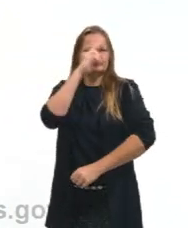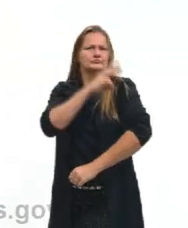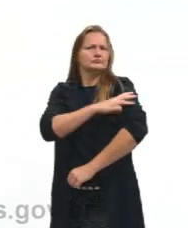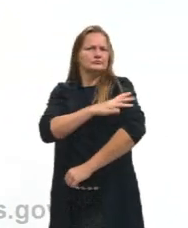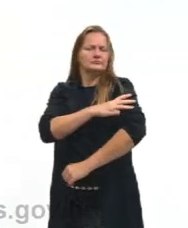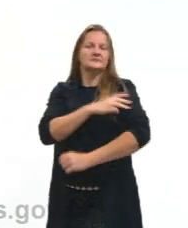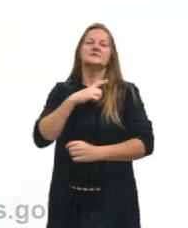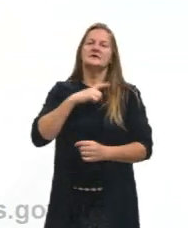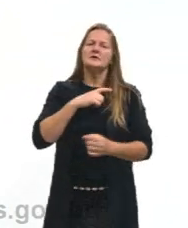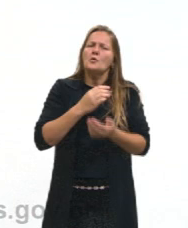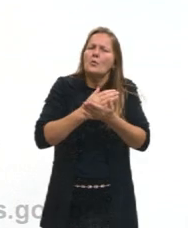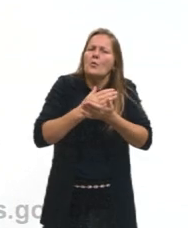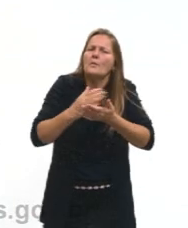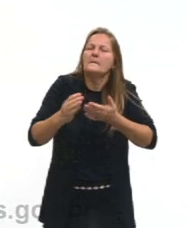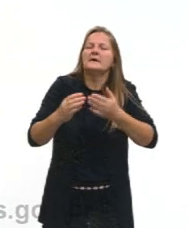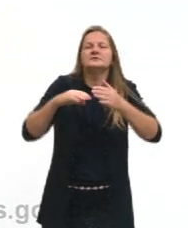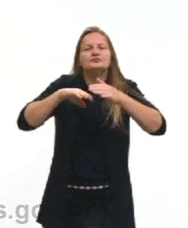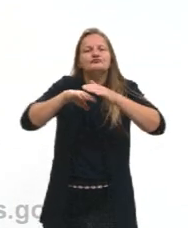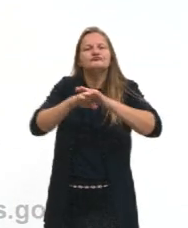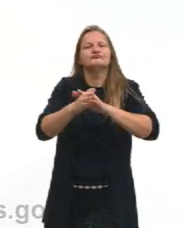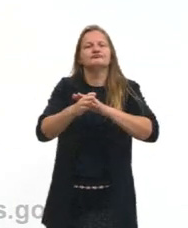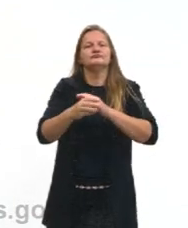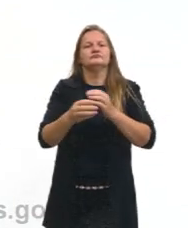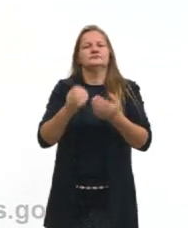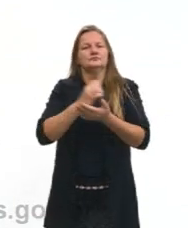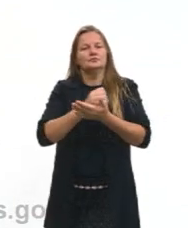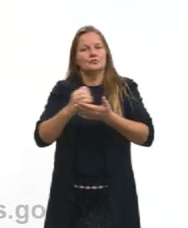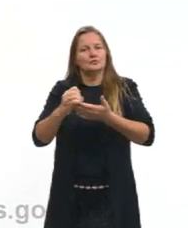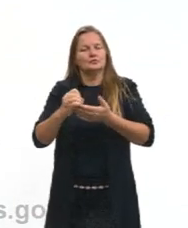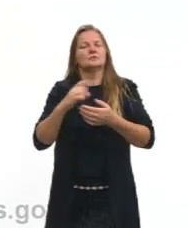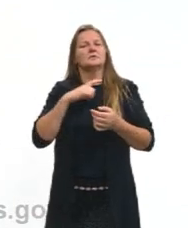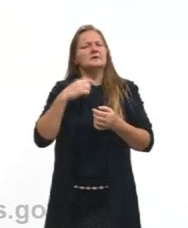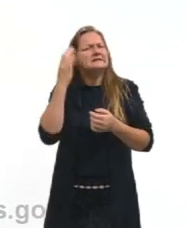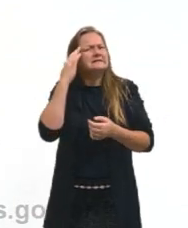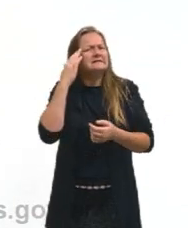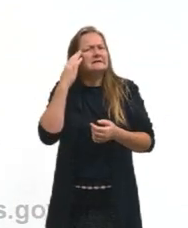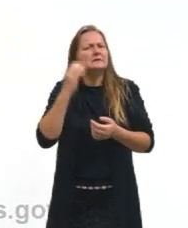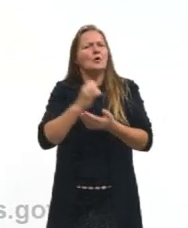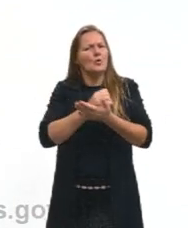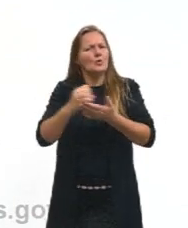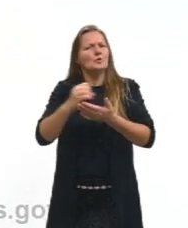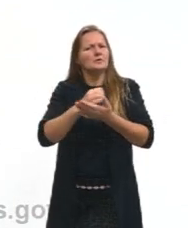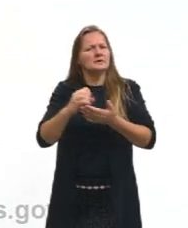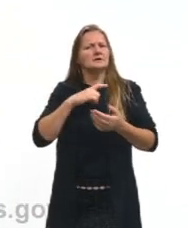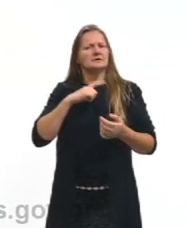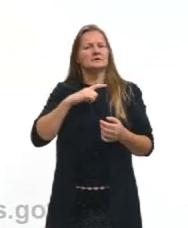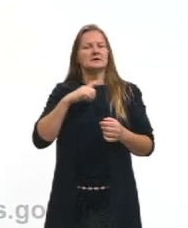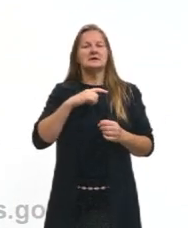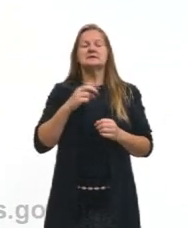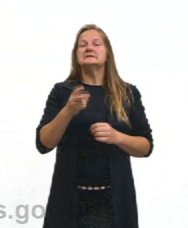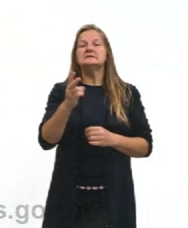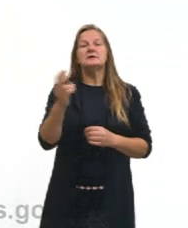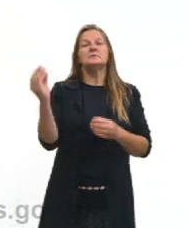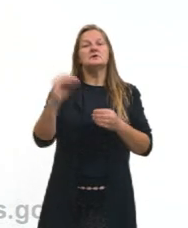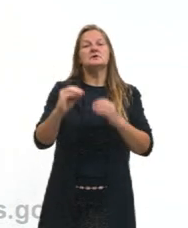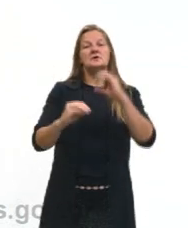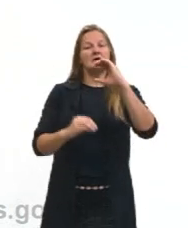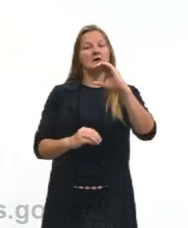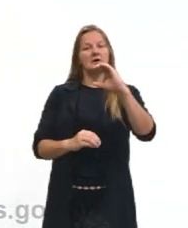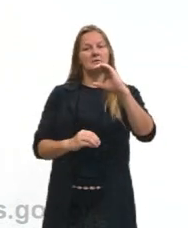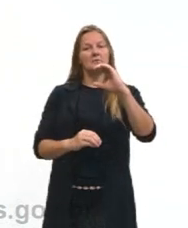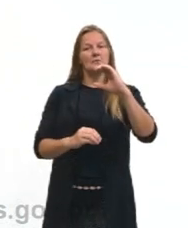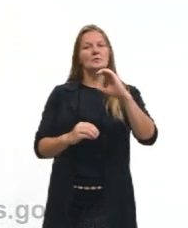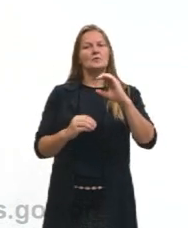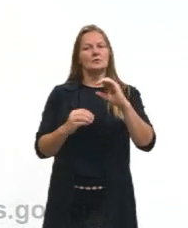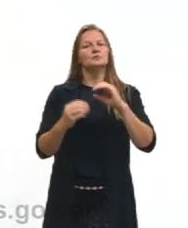entrando na química orgânica nas funções orgânicas e sabe que as funções orgânicas são aquelas que tenham composto de carbono